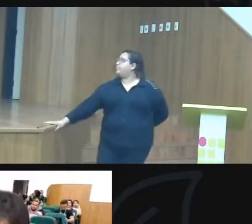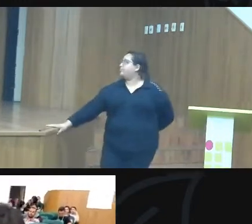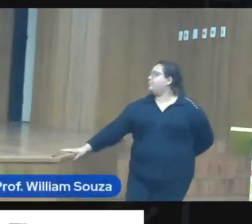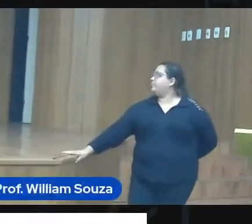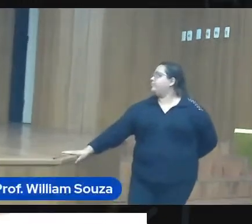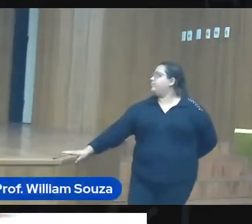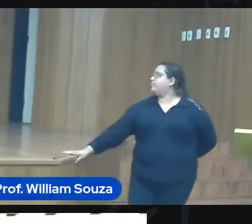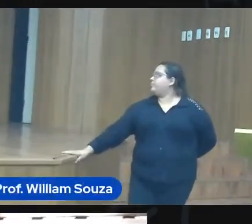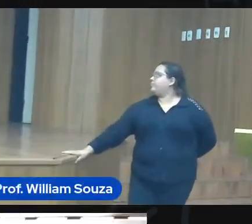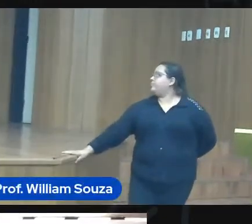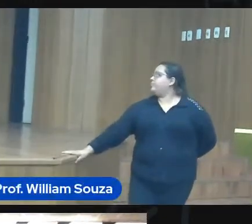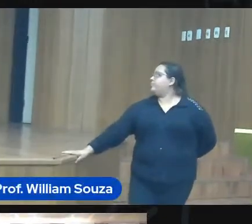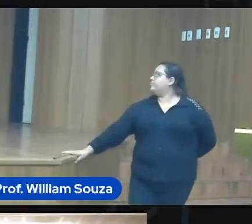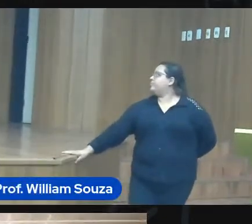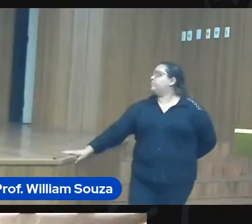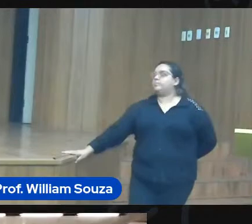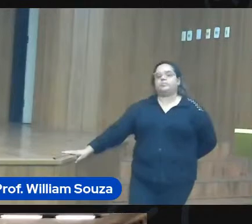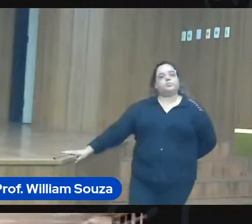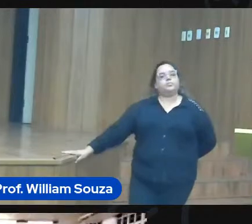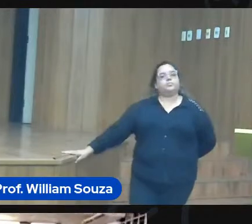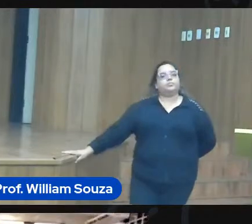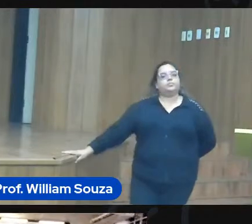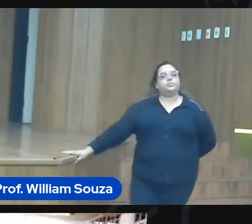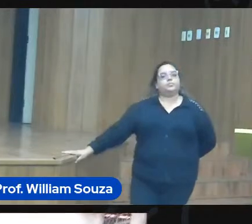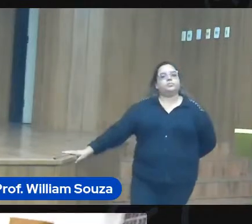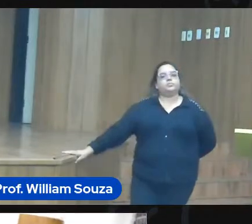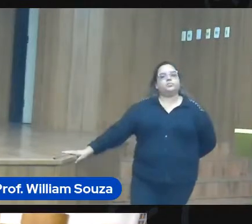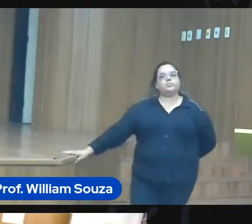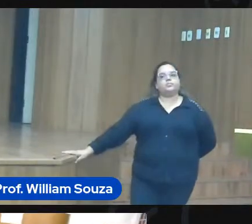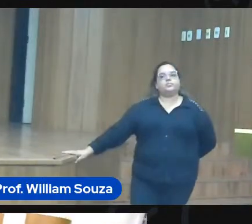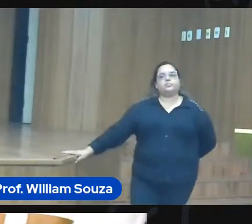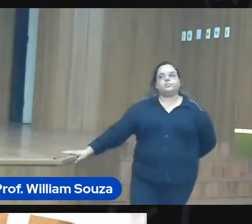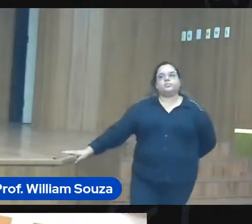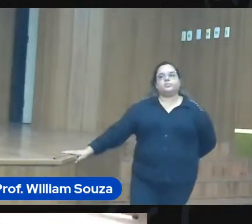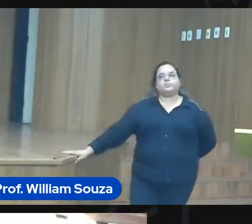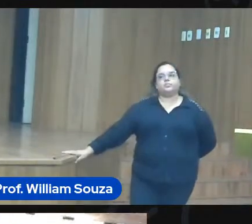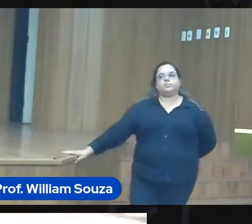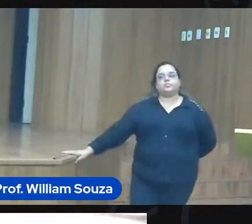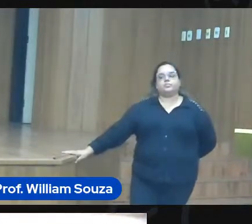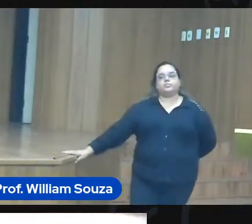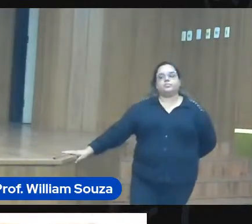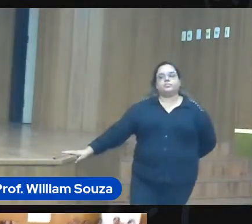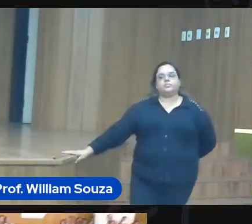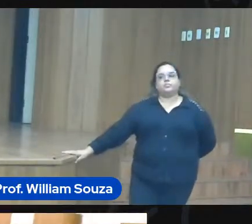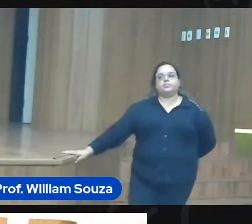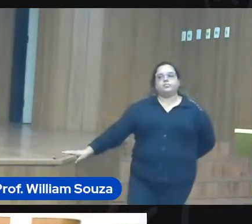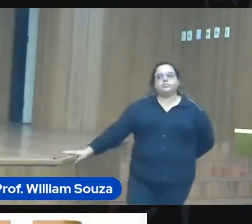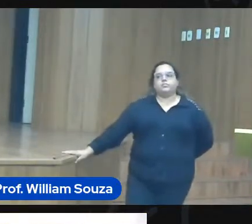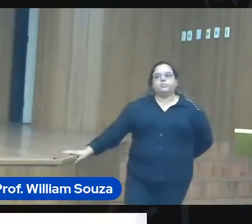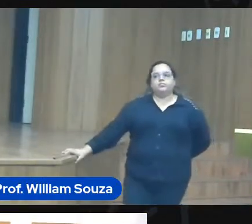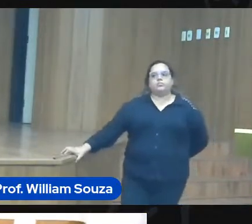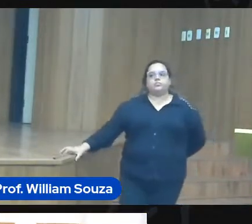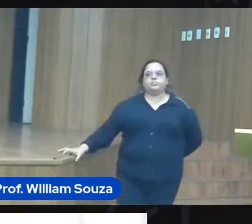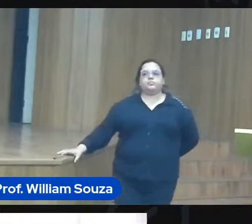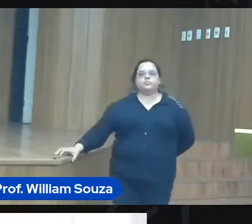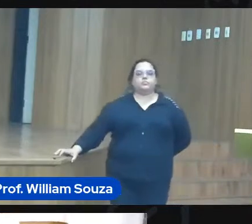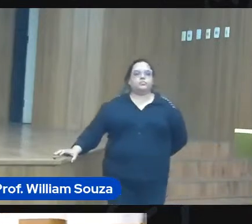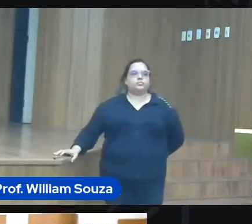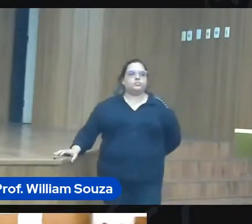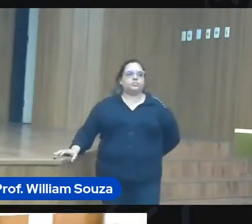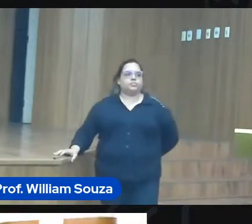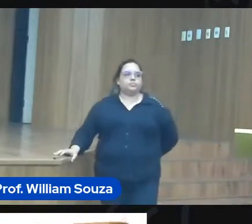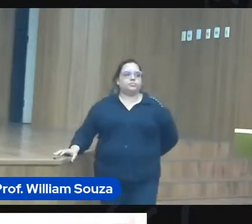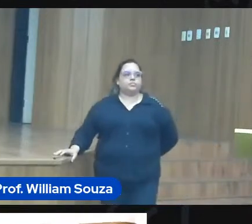maravilha. Então, obrigado aí pela pergunta. Você pode deixar na tela, William, por favor, para mim? Deixar na